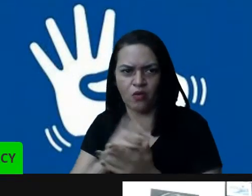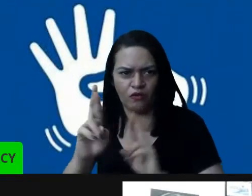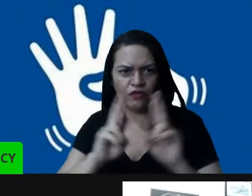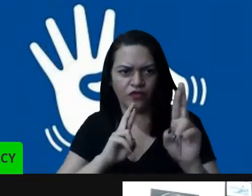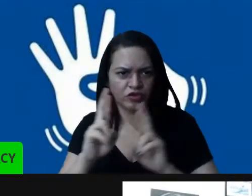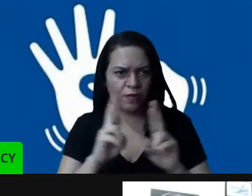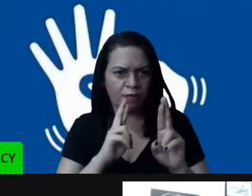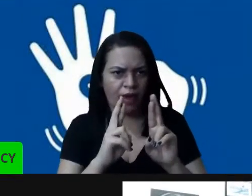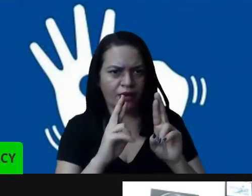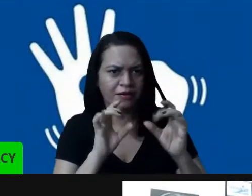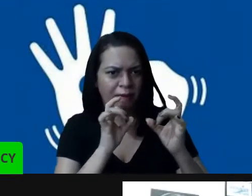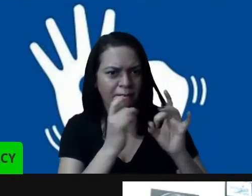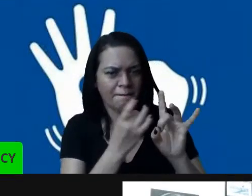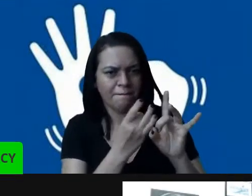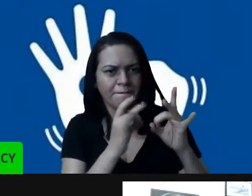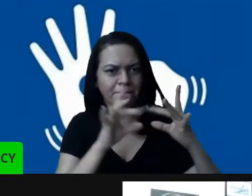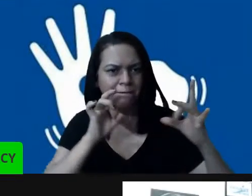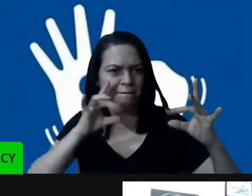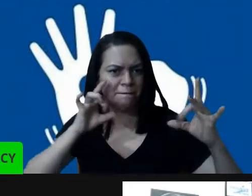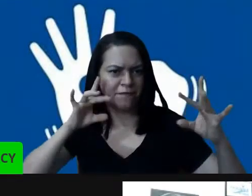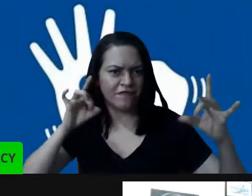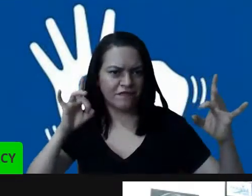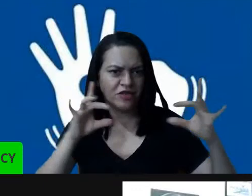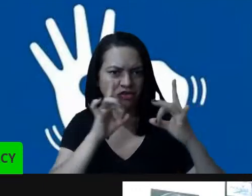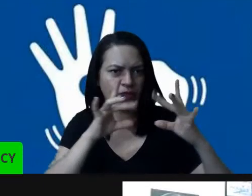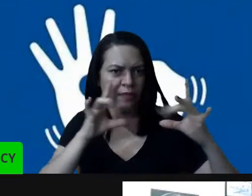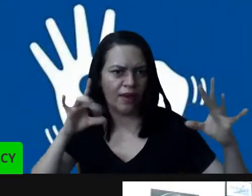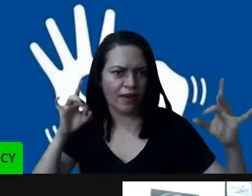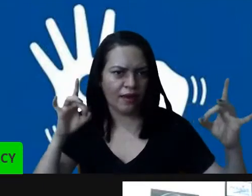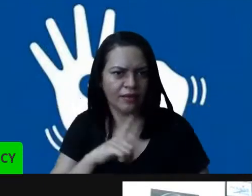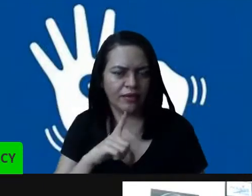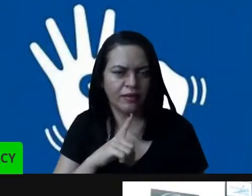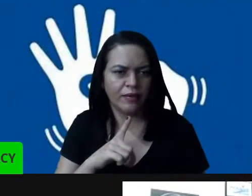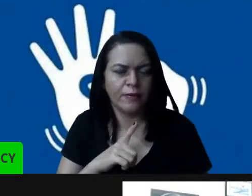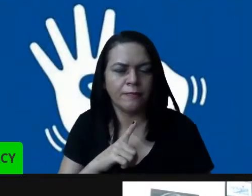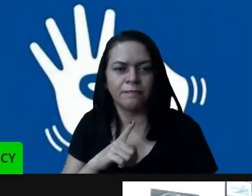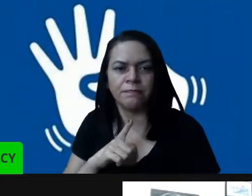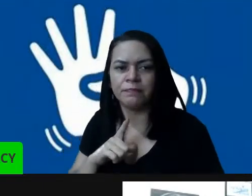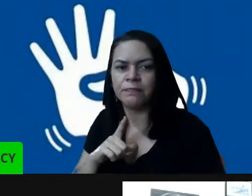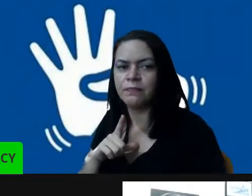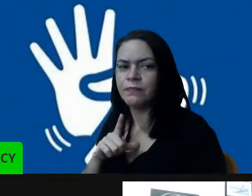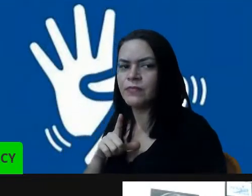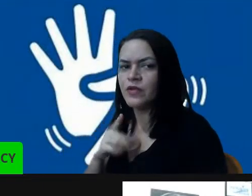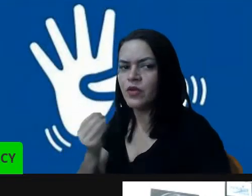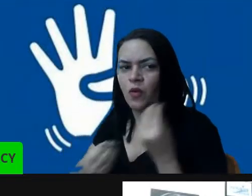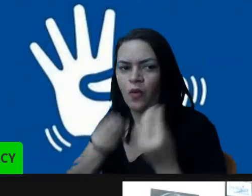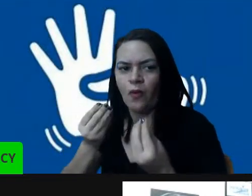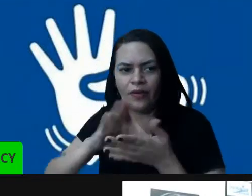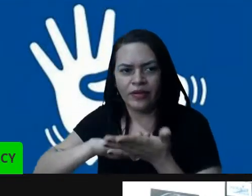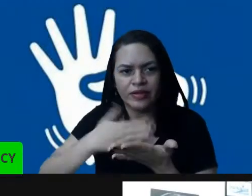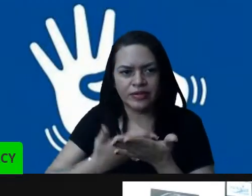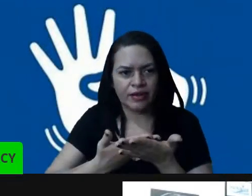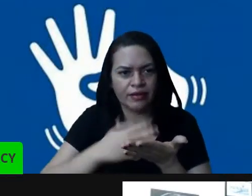comunidade? O que que eles estão achando desse trabalho, dessa transcrição, dessa interpretação?